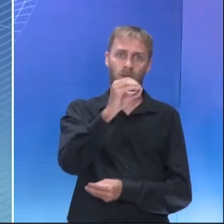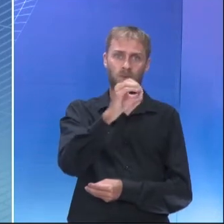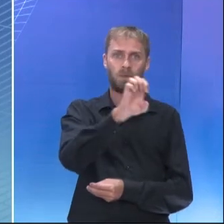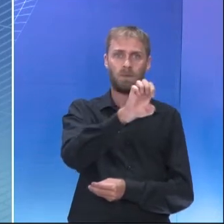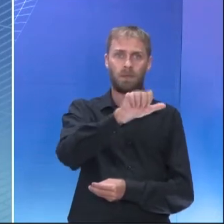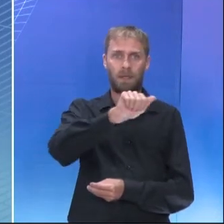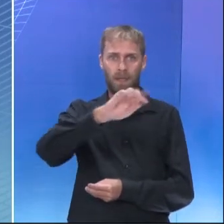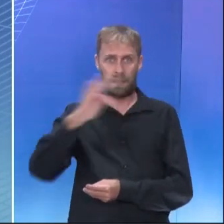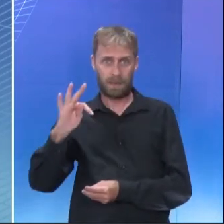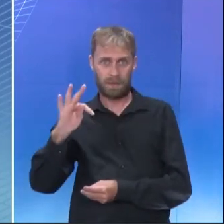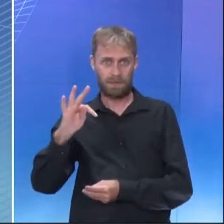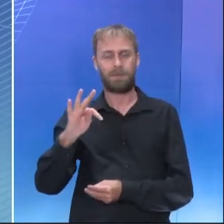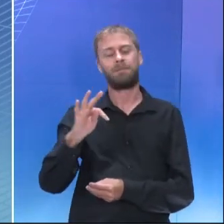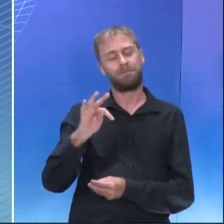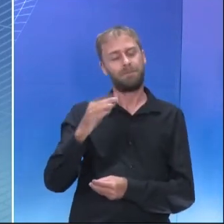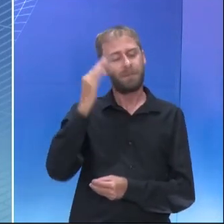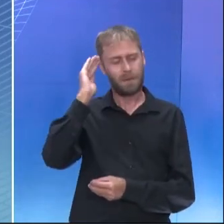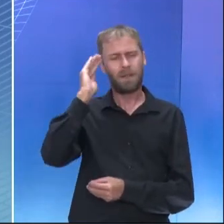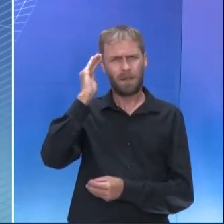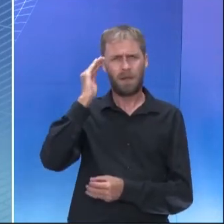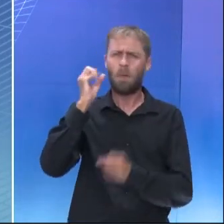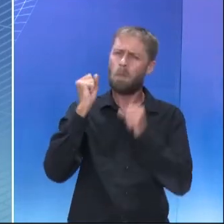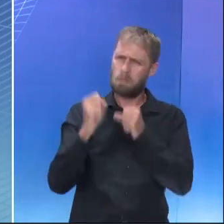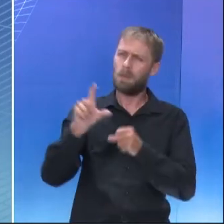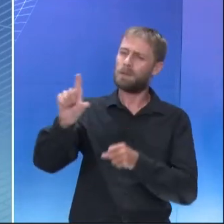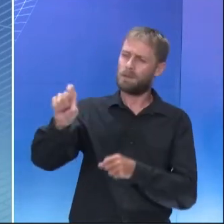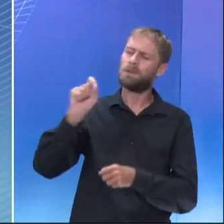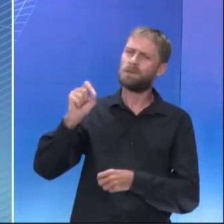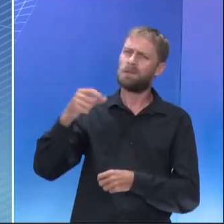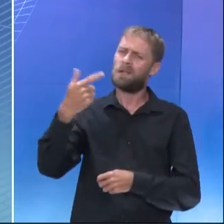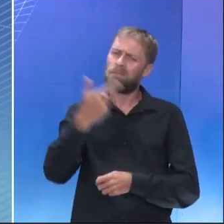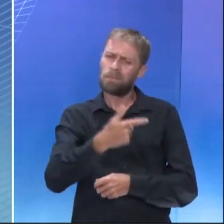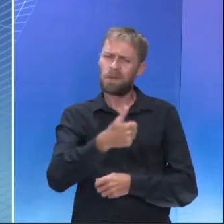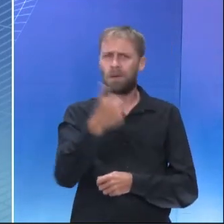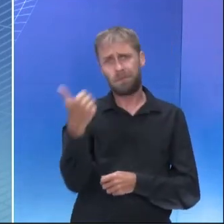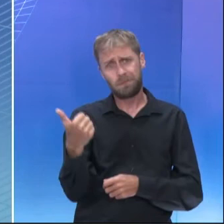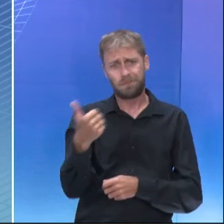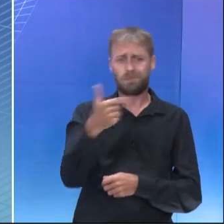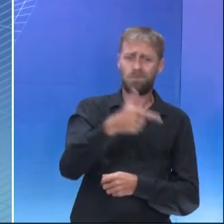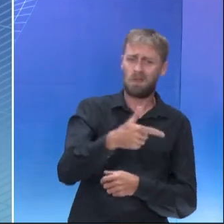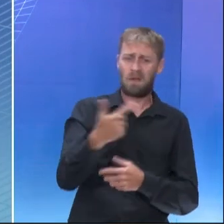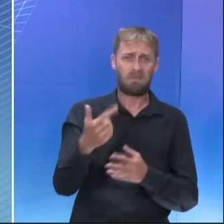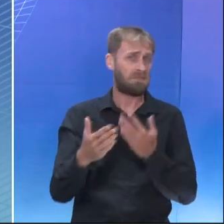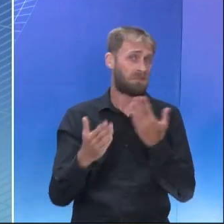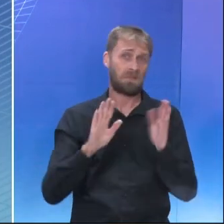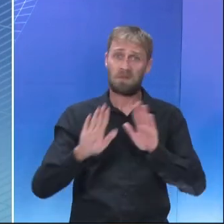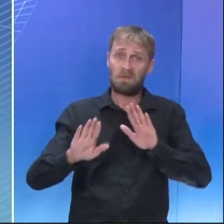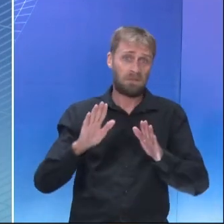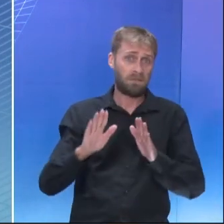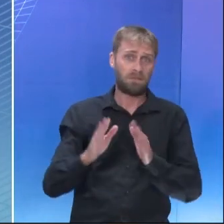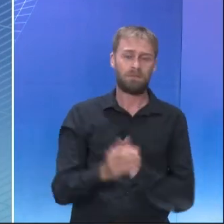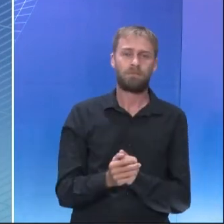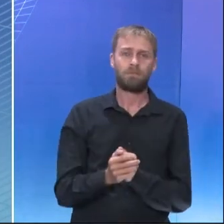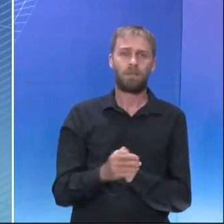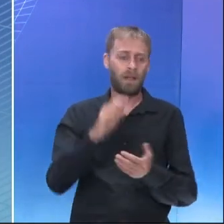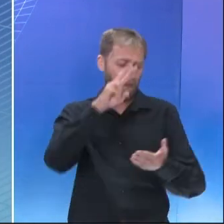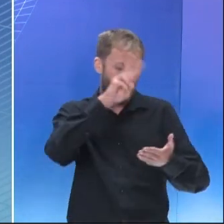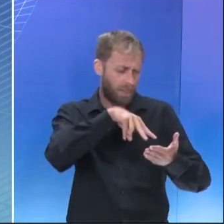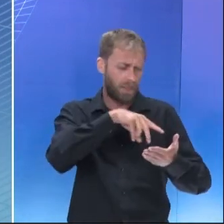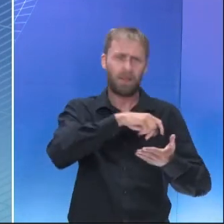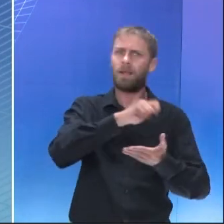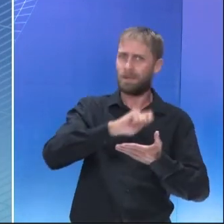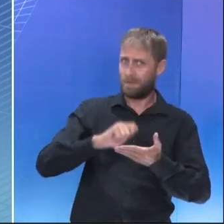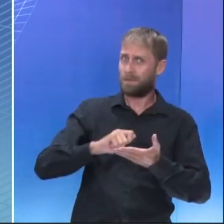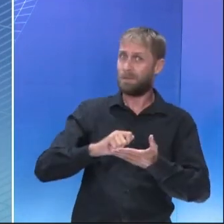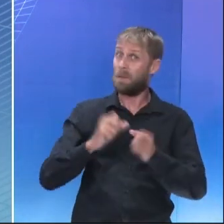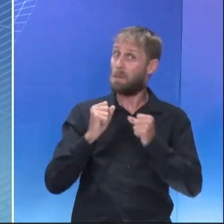Então é uma questão de escolha, mas é importante que você saiba, porque quando você for ler ou for escrever algo, você vai ter